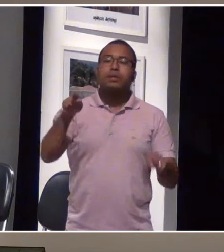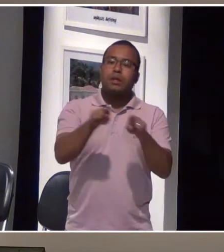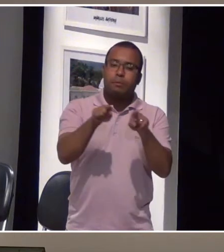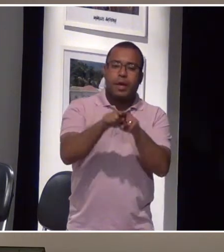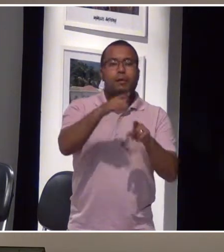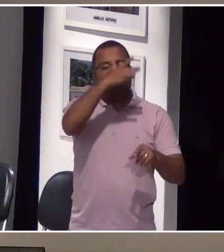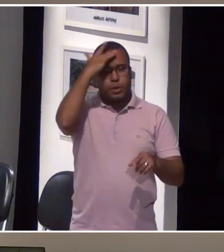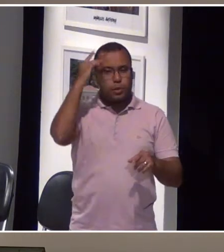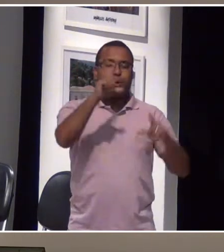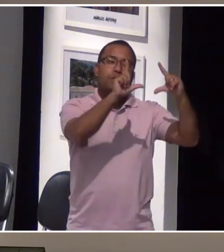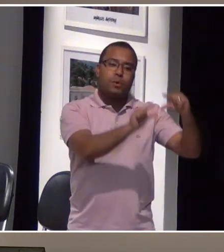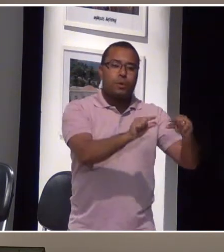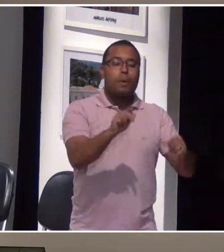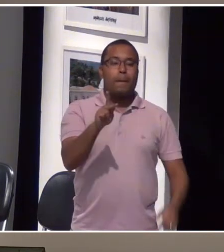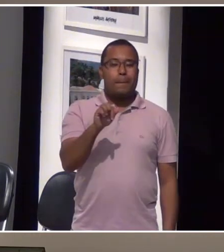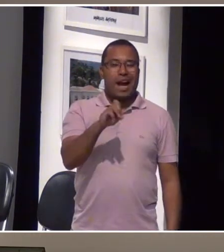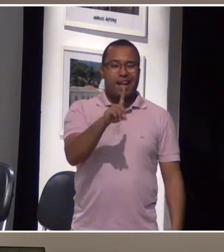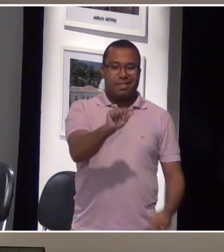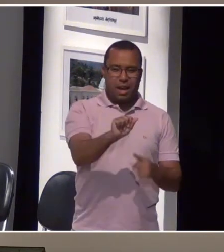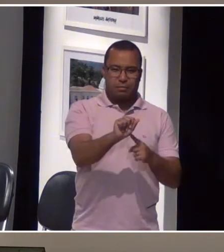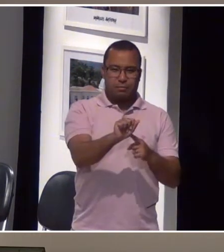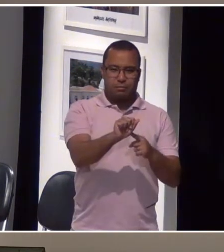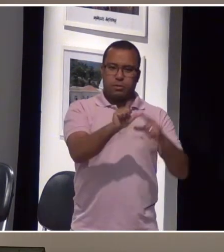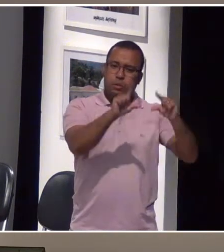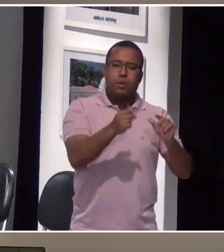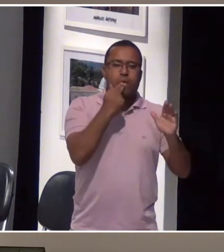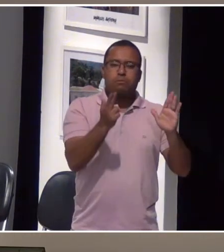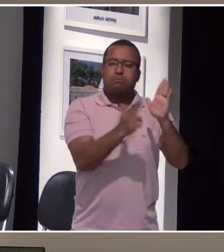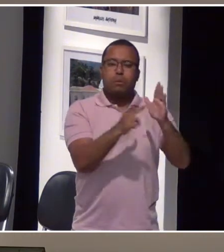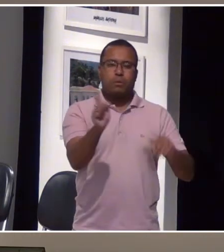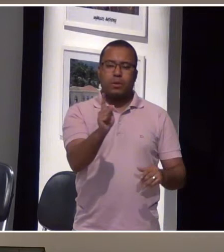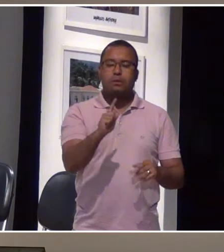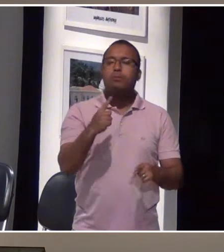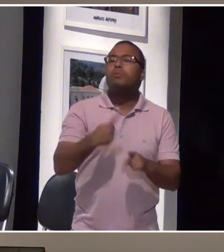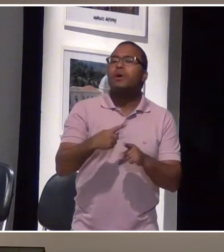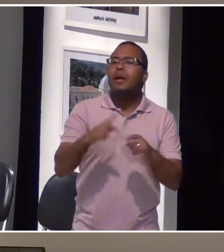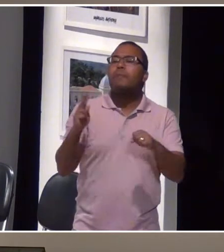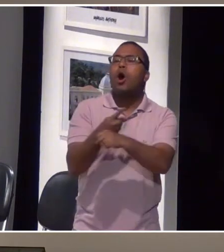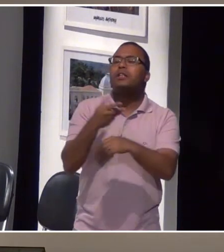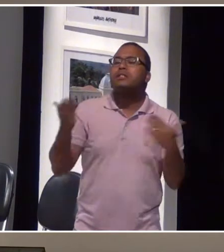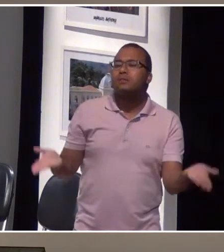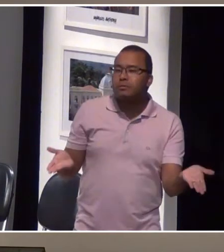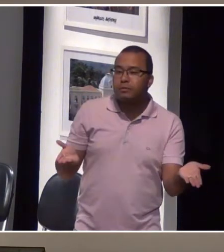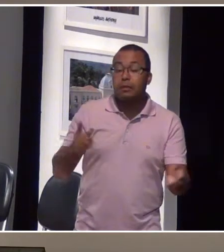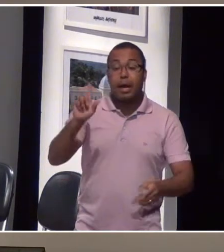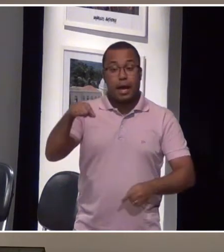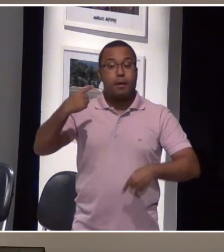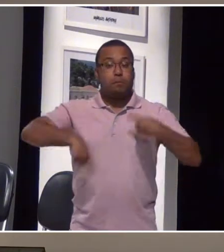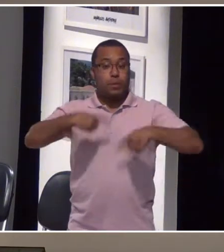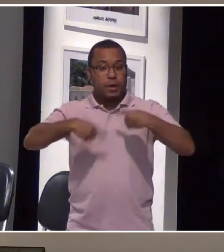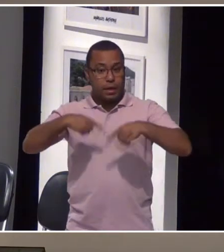o número de pessoas que se declaram pardas. Uma das hipóteses é que isso tem a ver com